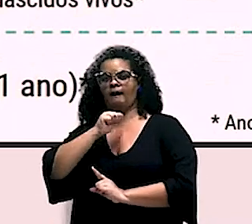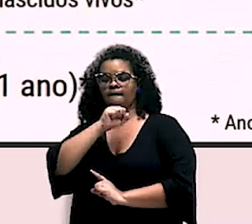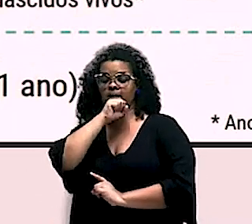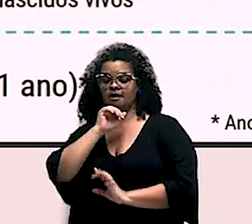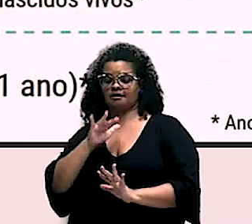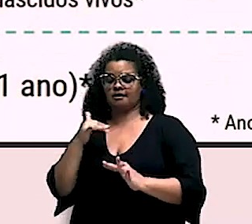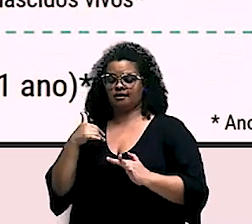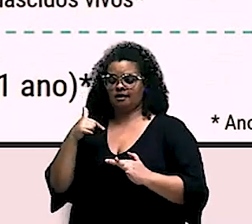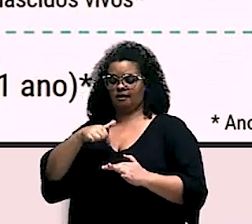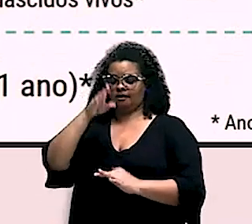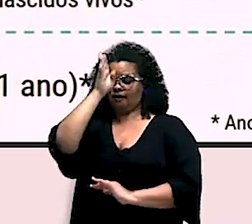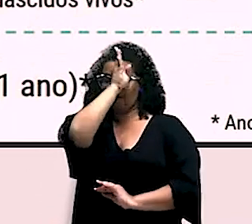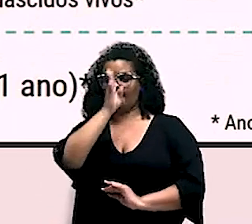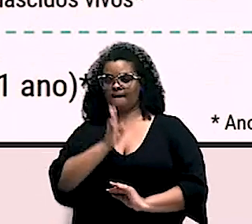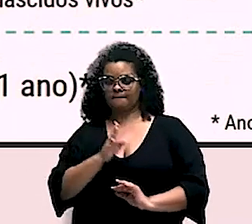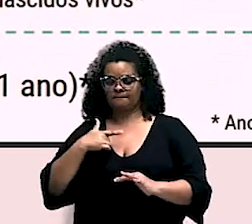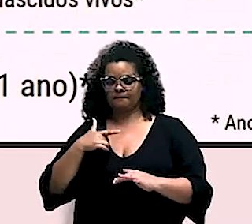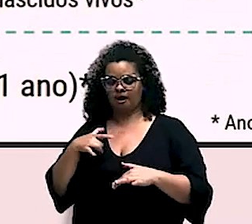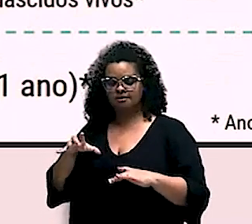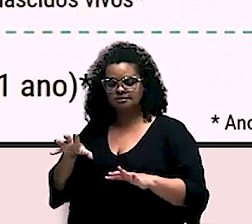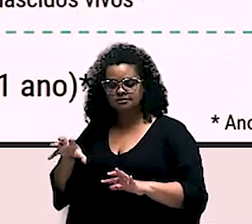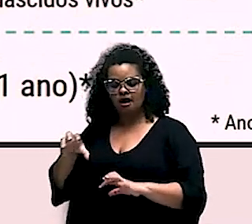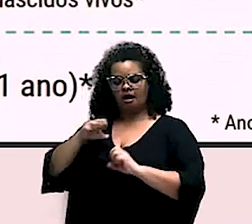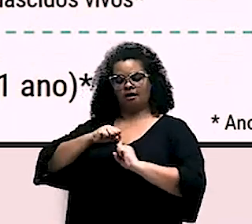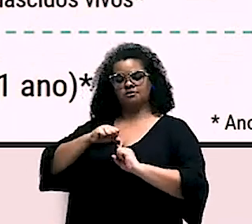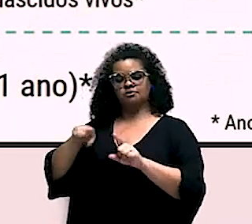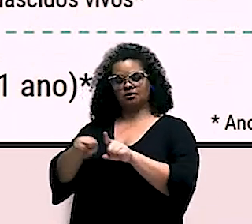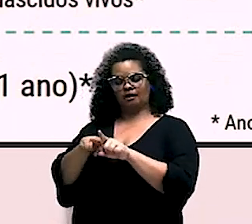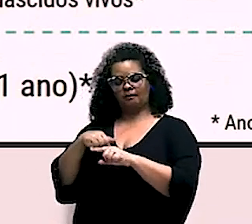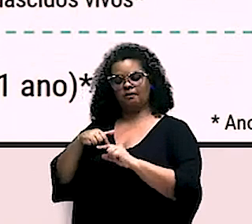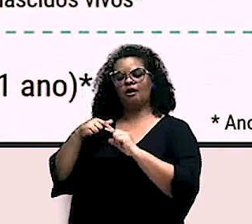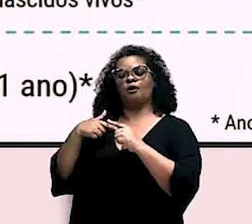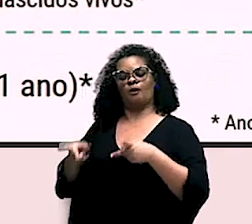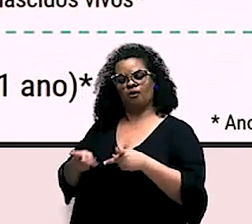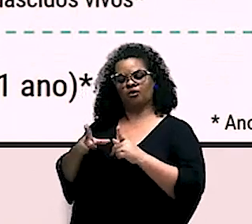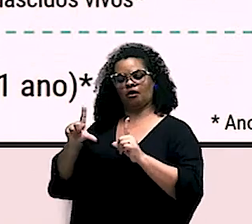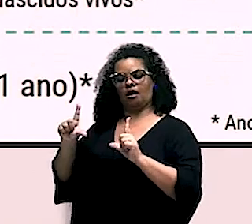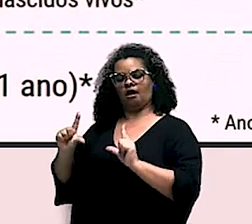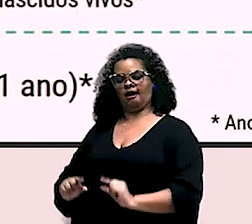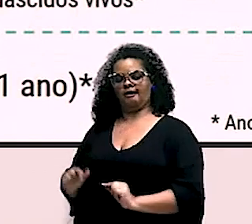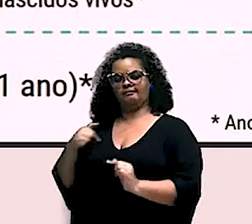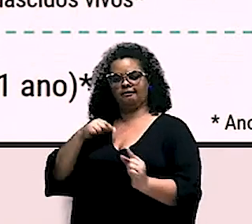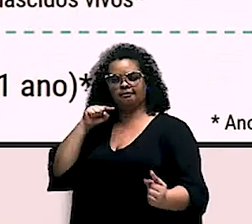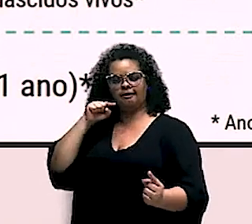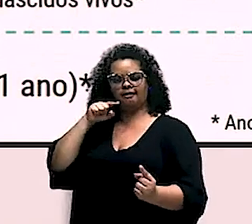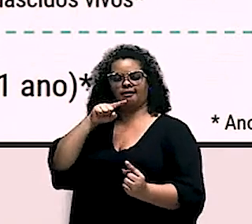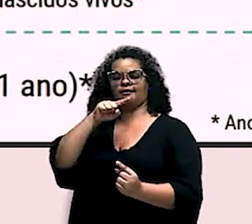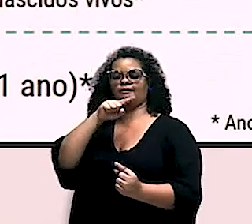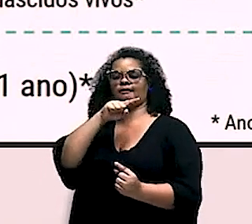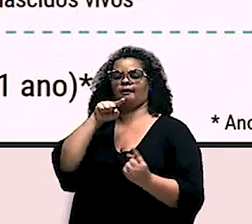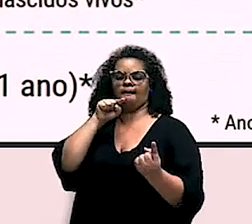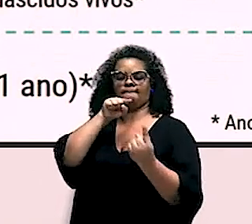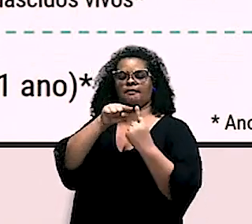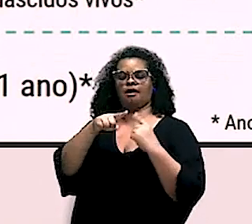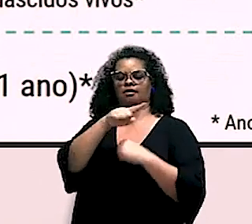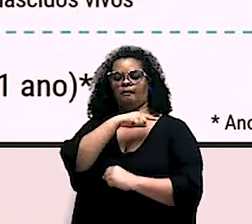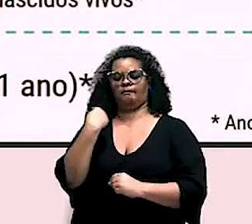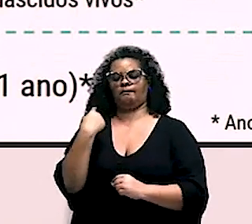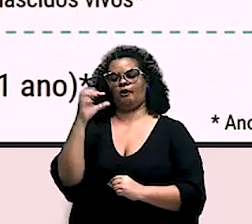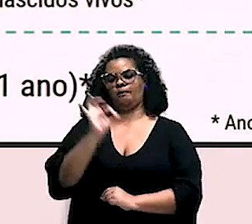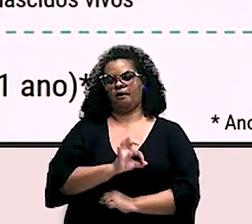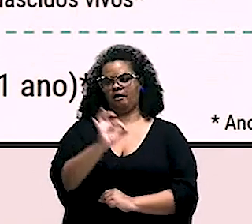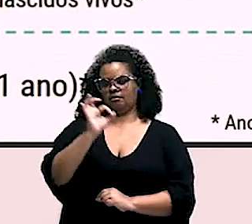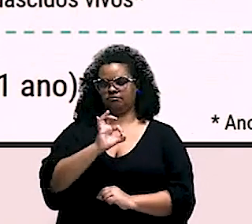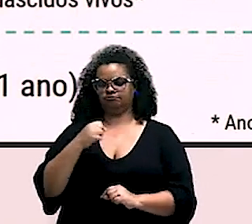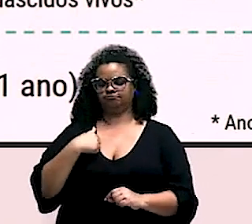o país assumiu compromissos de reduzir ainda mais essas metas de mortalidade, né, até 2030,